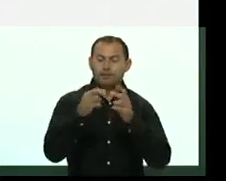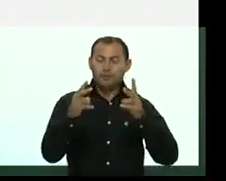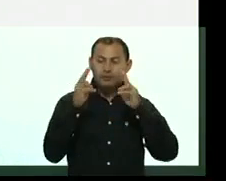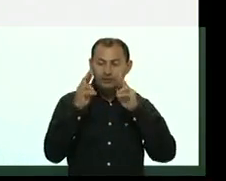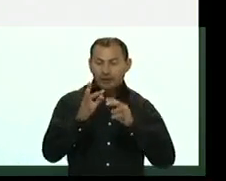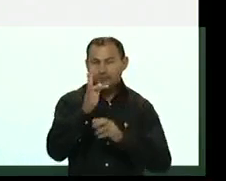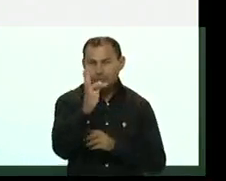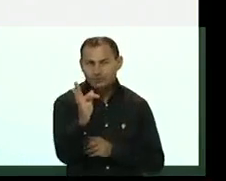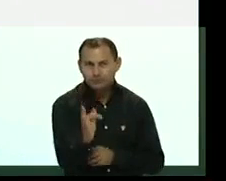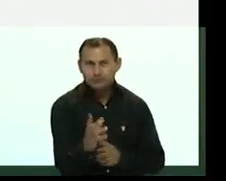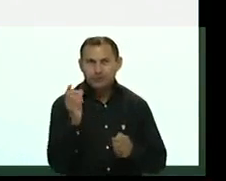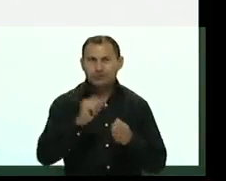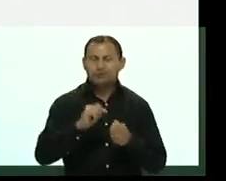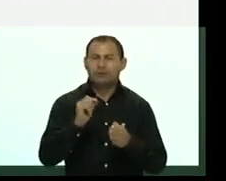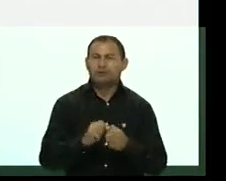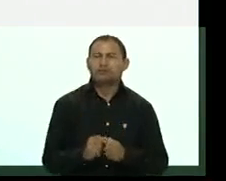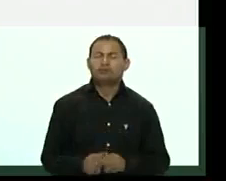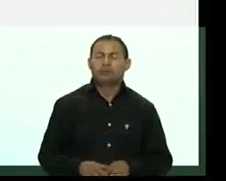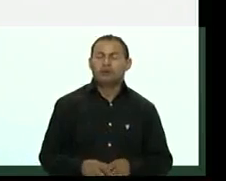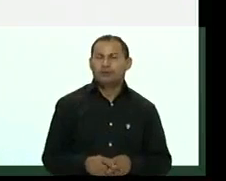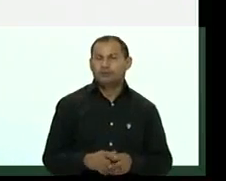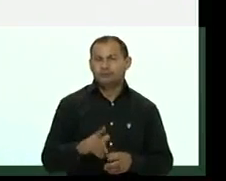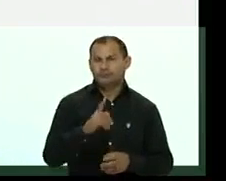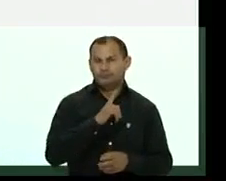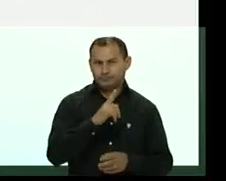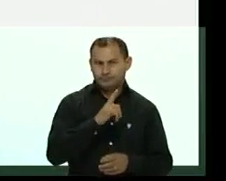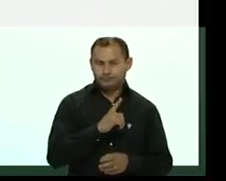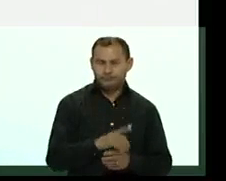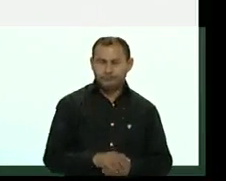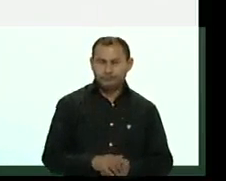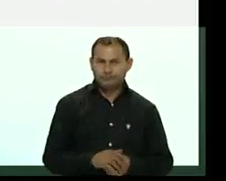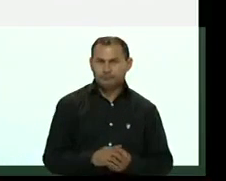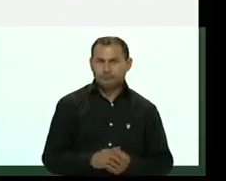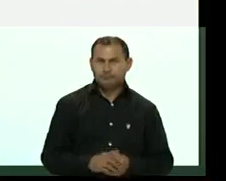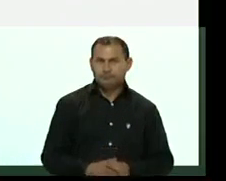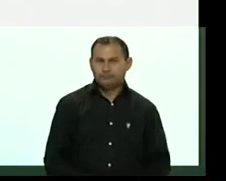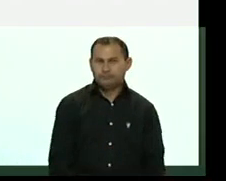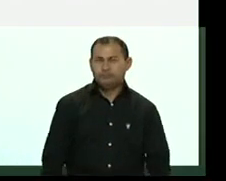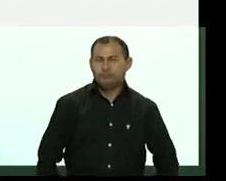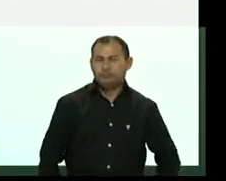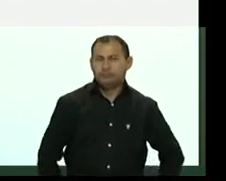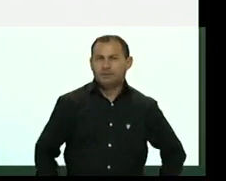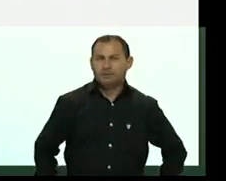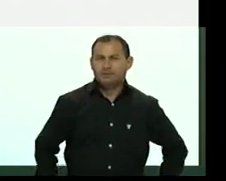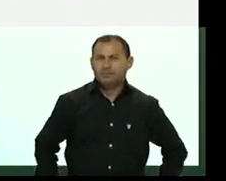funções agora é fazer isso. Então, a gente vai ter... Deixa eu abrir os meus slides aqui.